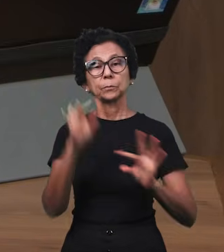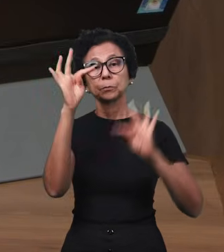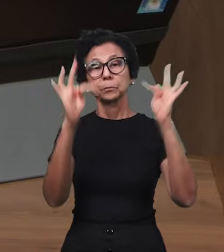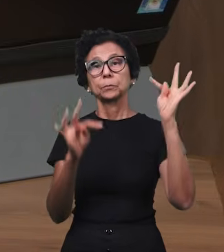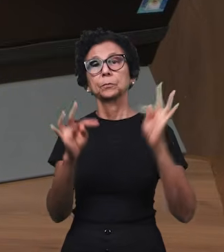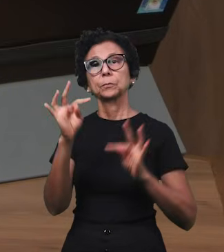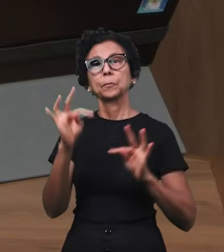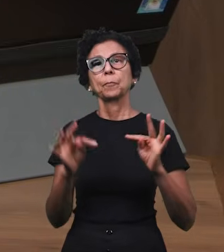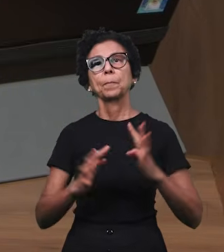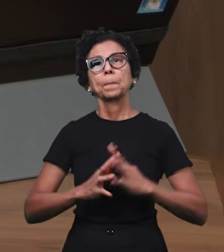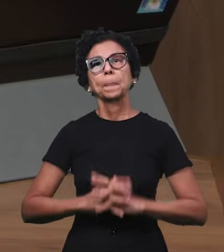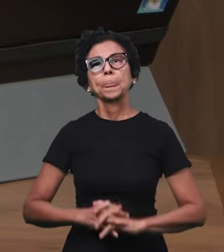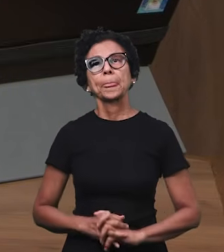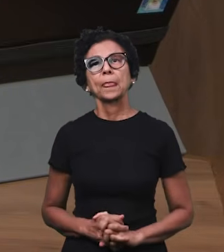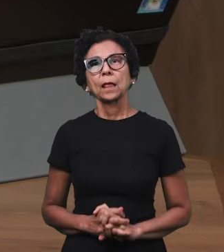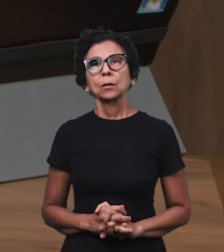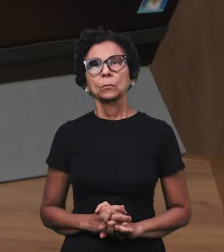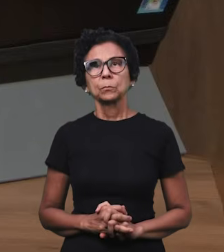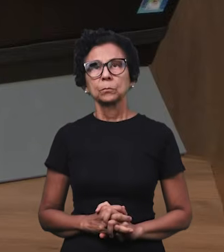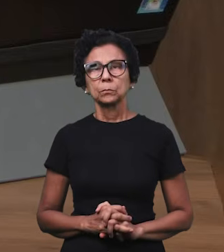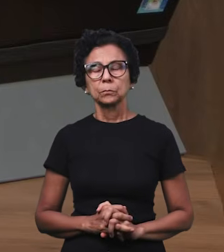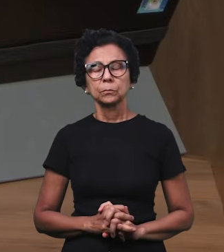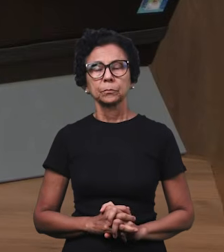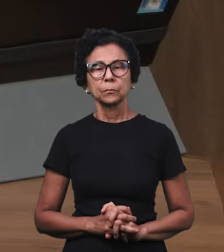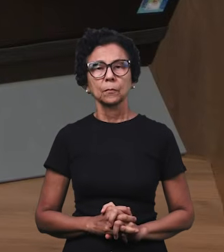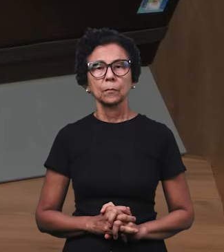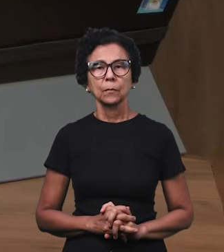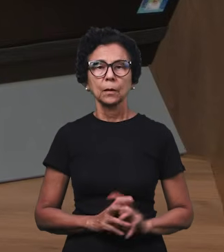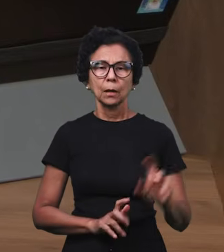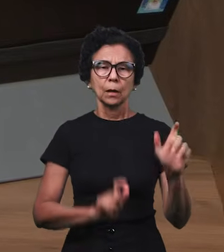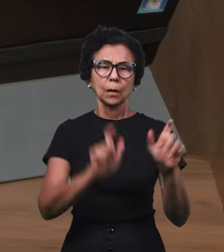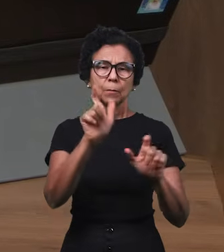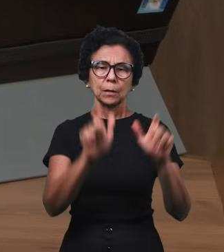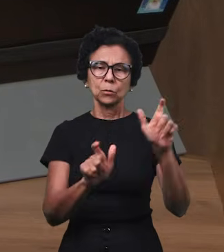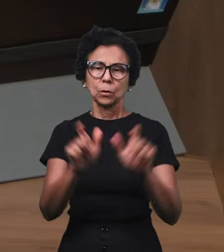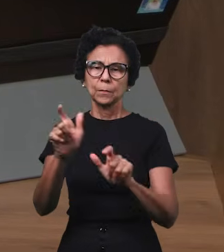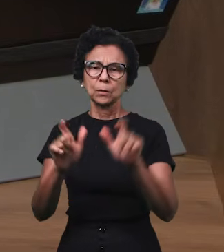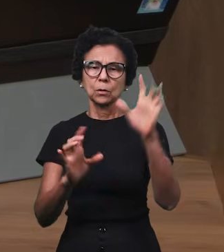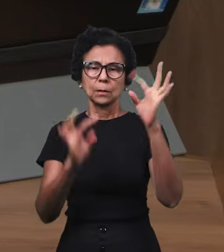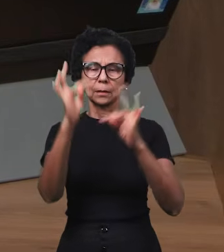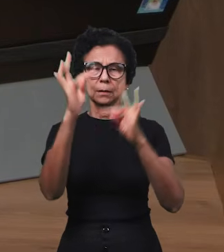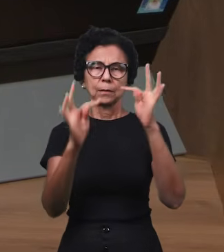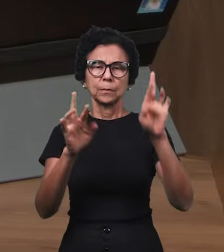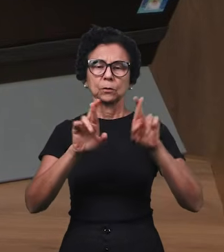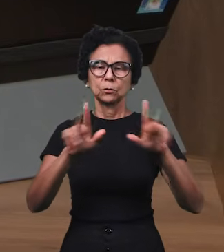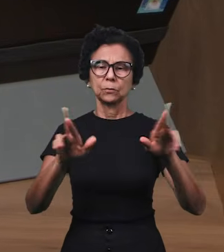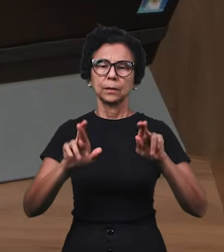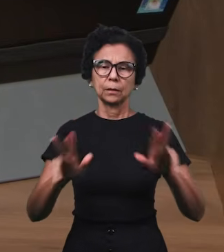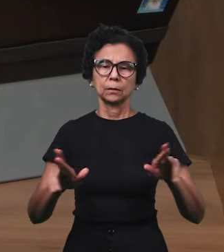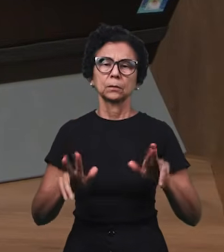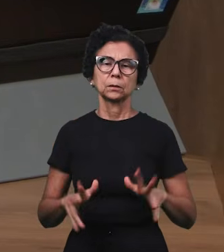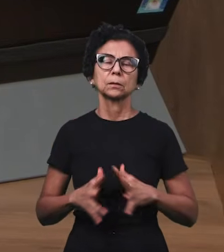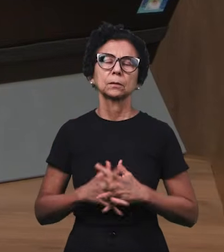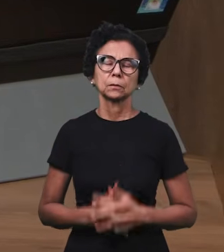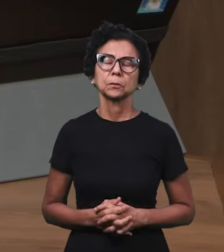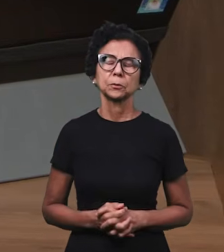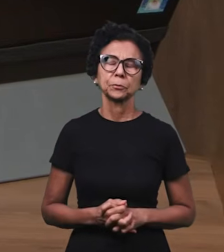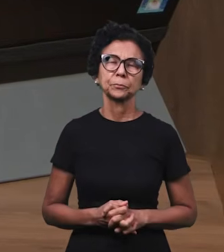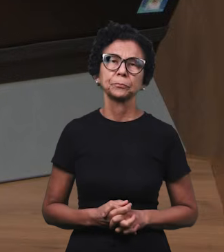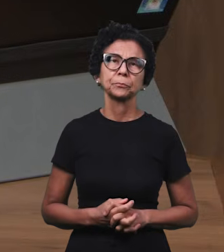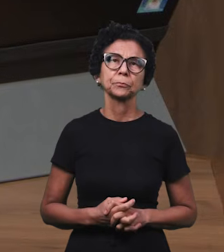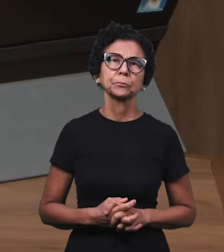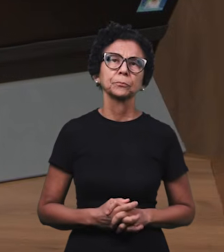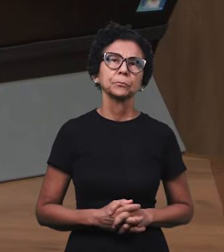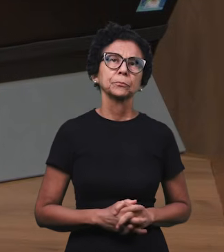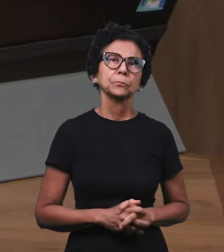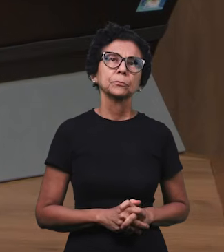Nem sempre, o tratamento nunca vai ser o mesmo. As moléculas são boas, são novas, mas nunca vai ser o mesmo. E